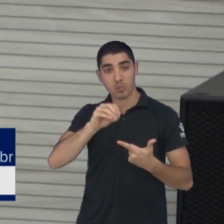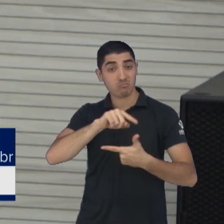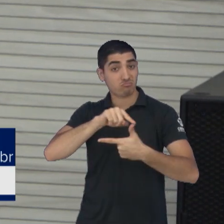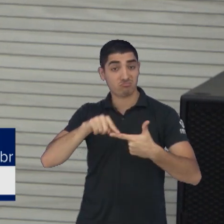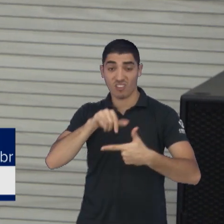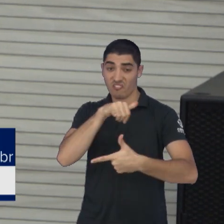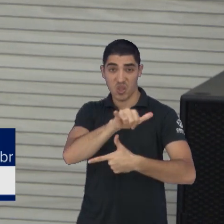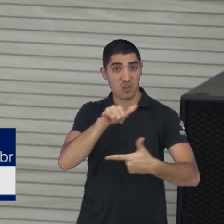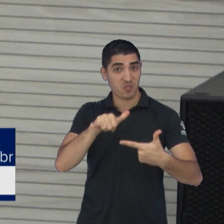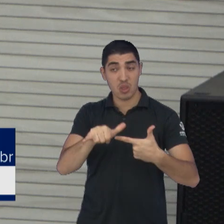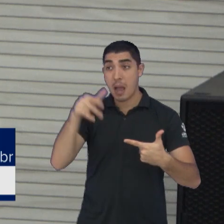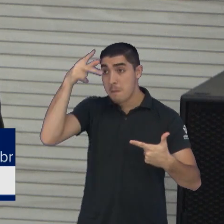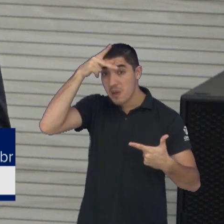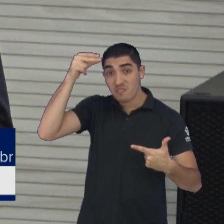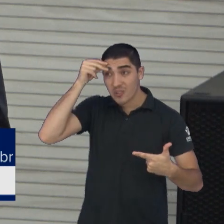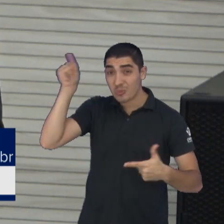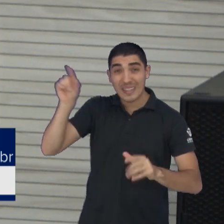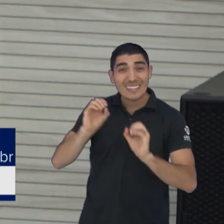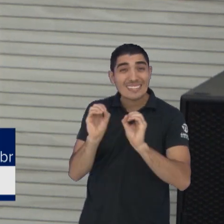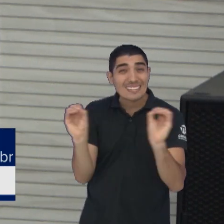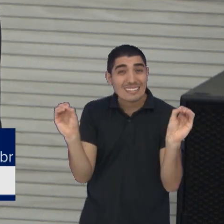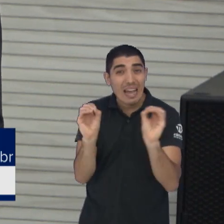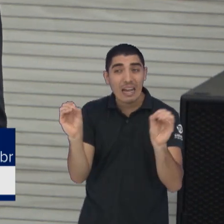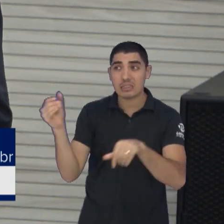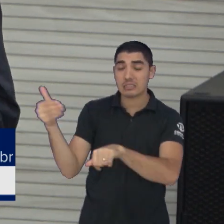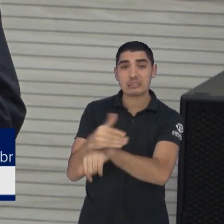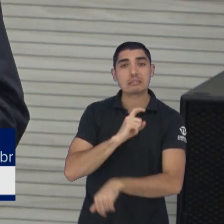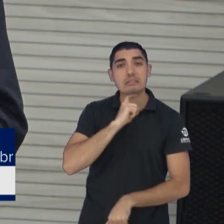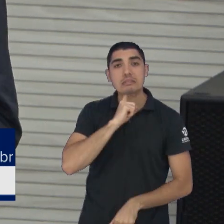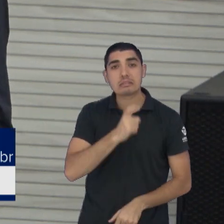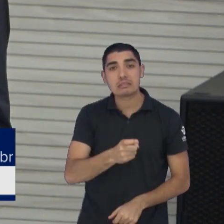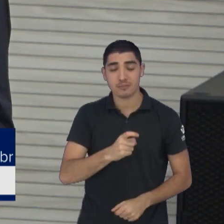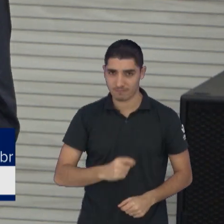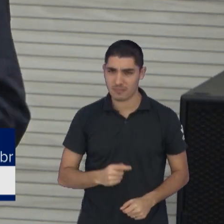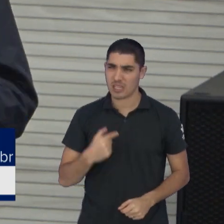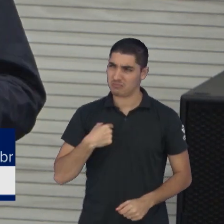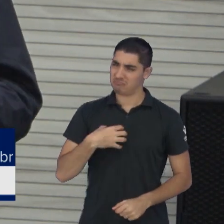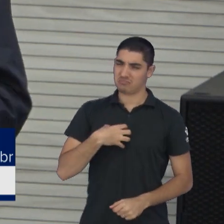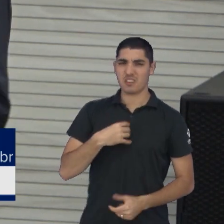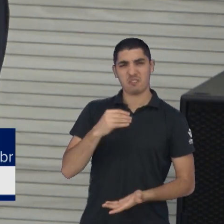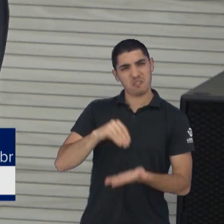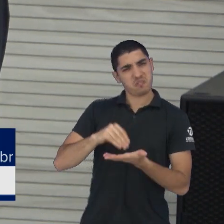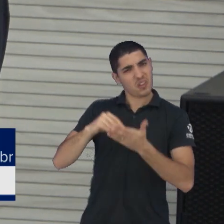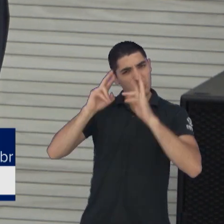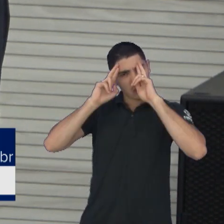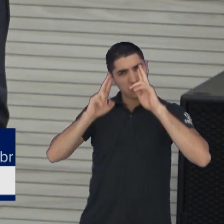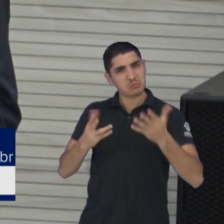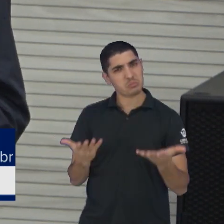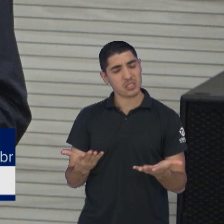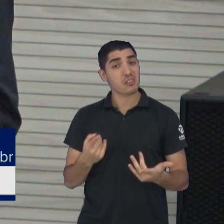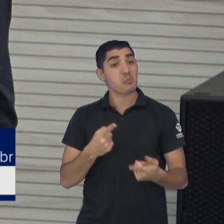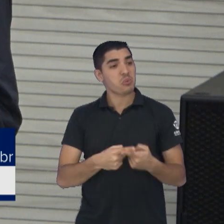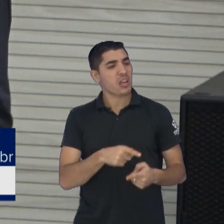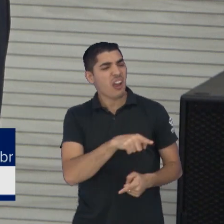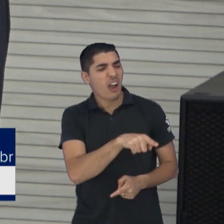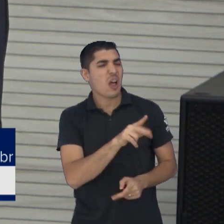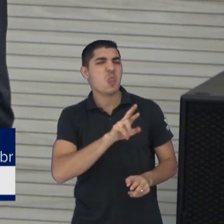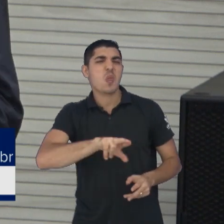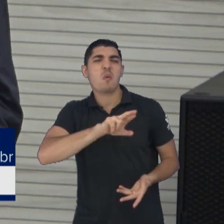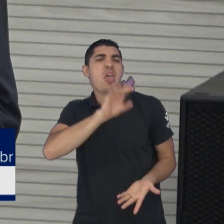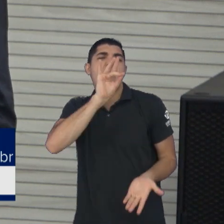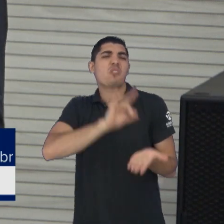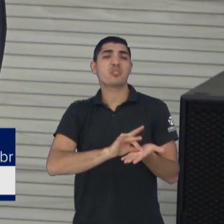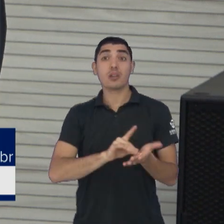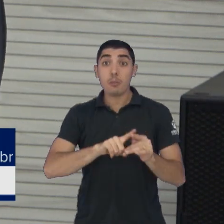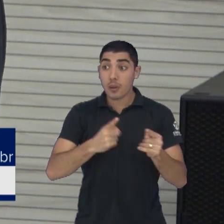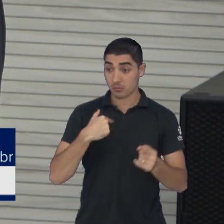da prefeitura, achei um descaso e um desrespeito. Ah, porque o evento não é oficial, mas não é oficial com 6 vereadores, 7 vereadores dentro